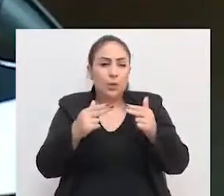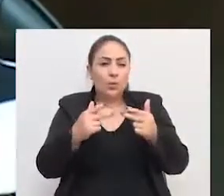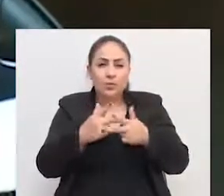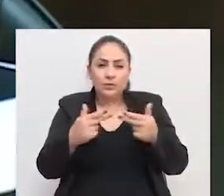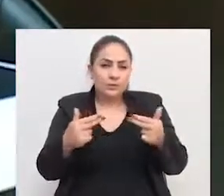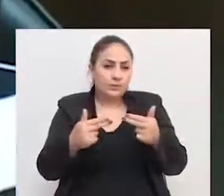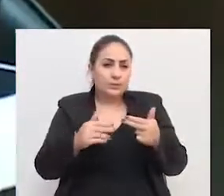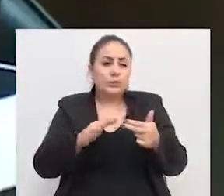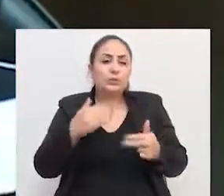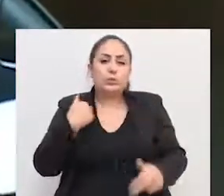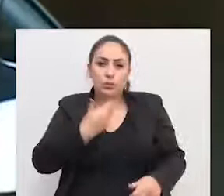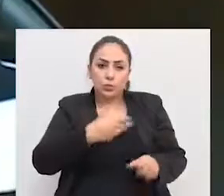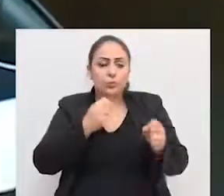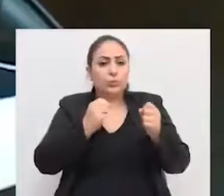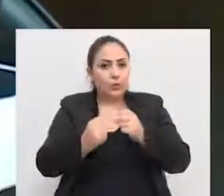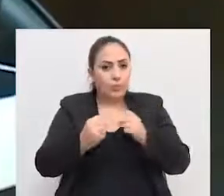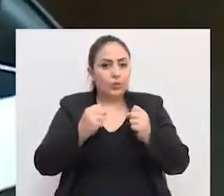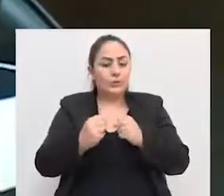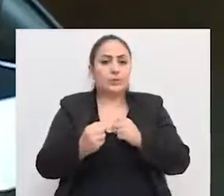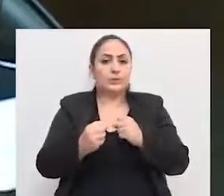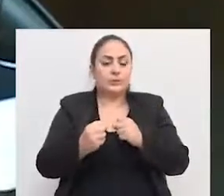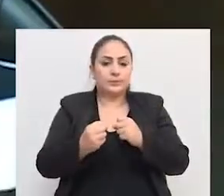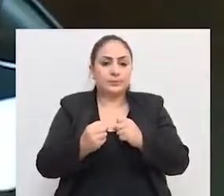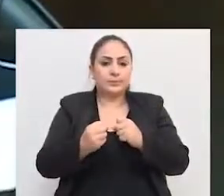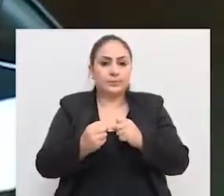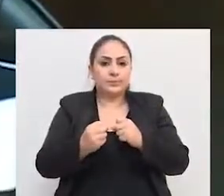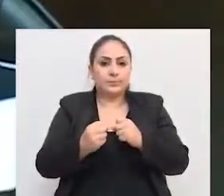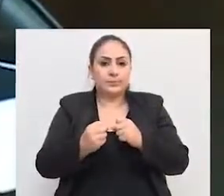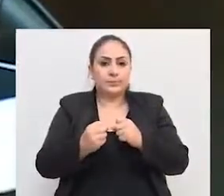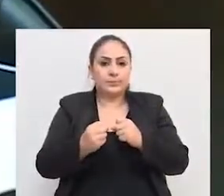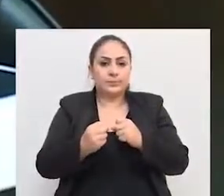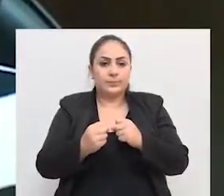algumas coisas, né, a gente pode